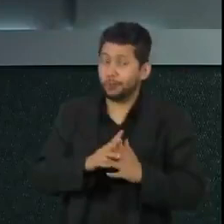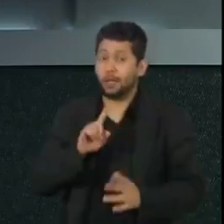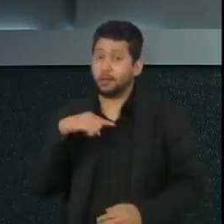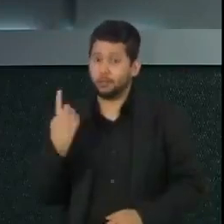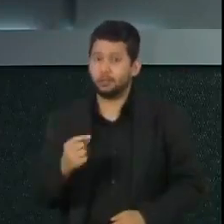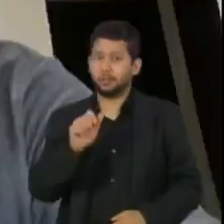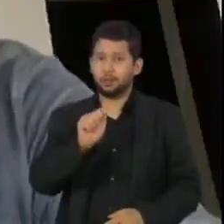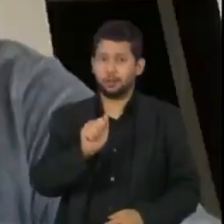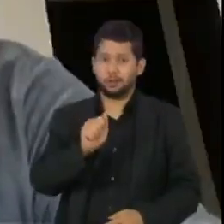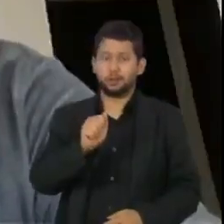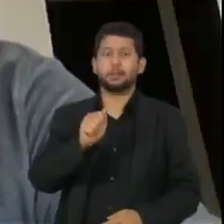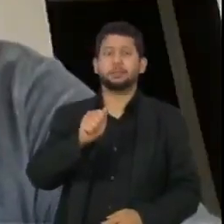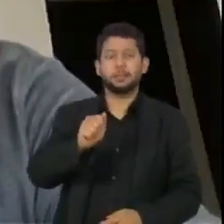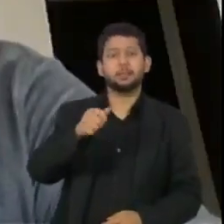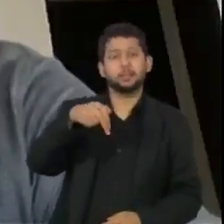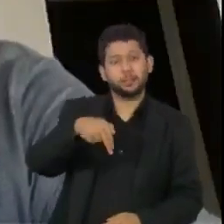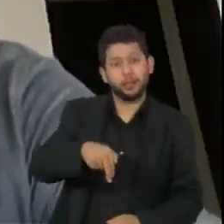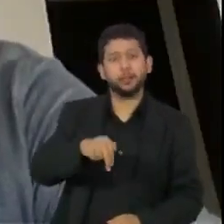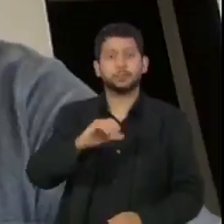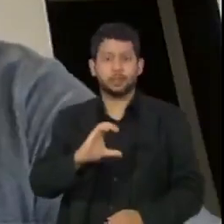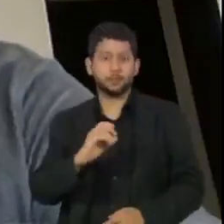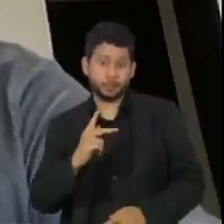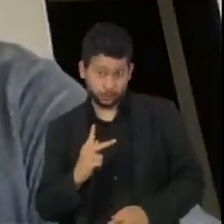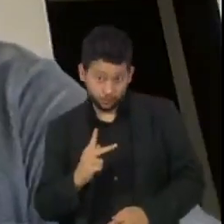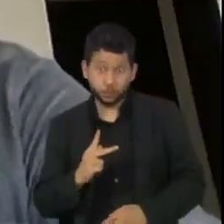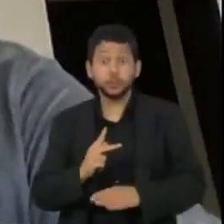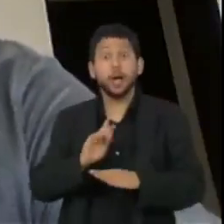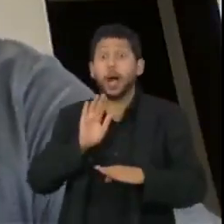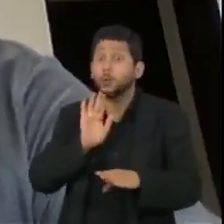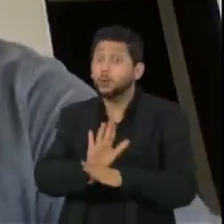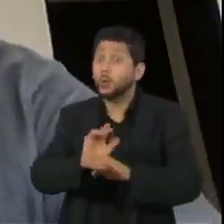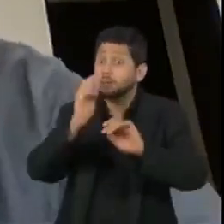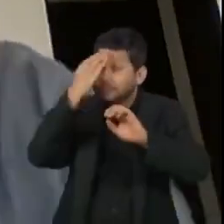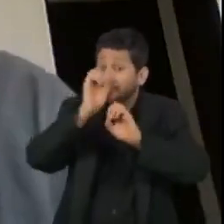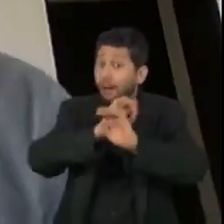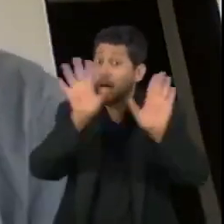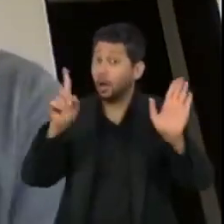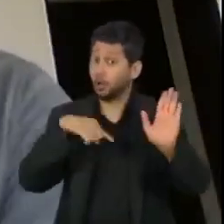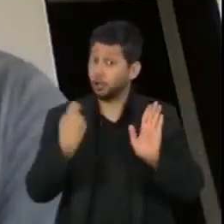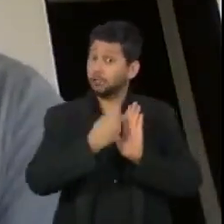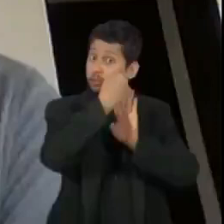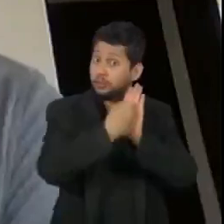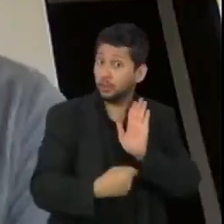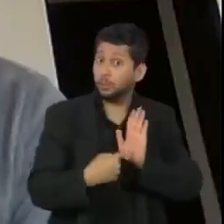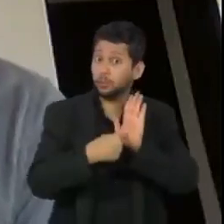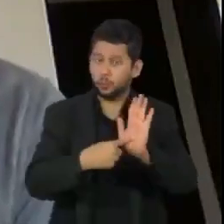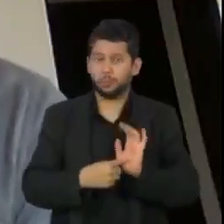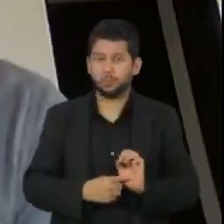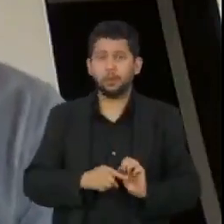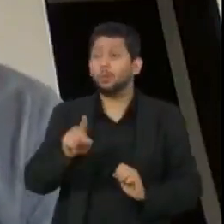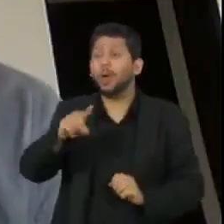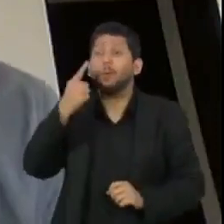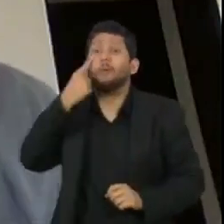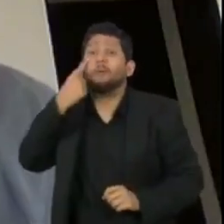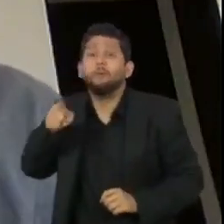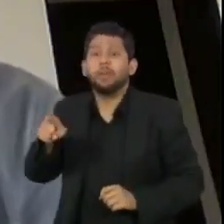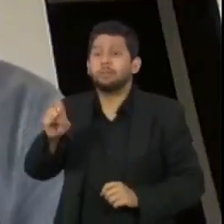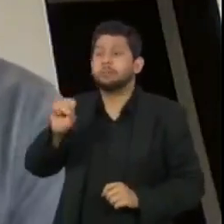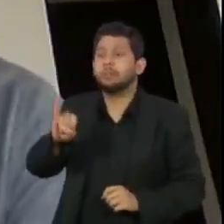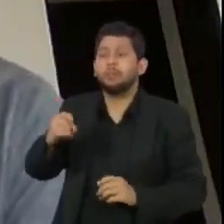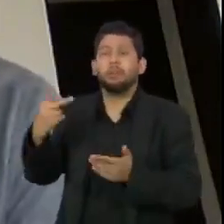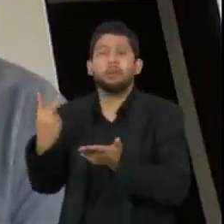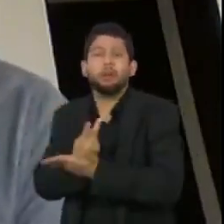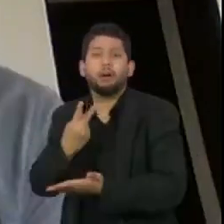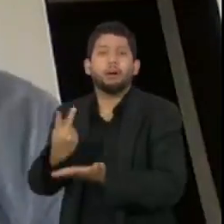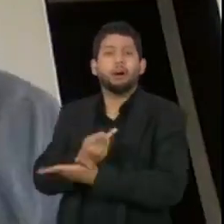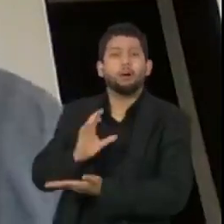Cuidados Paliativos, né, explicando, né? Eu acho que a grande confusão ali não é nem investigar-se condutas erradas, ou